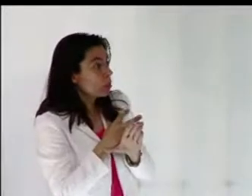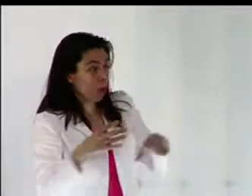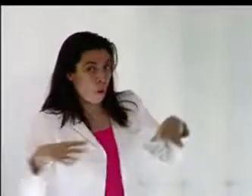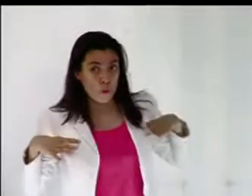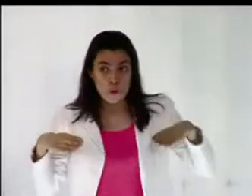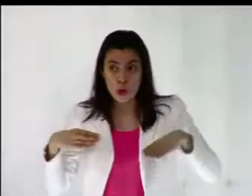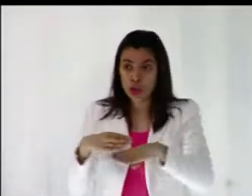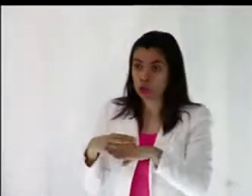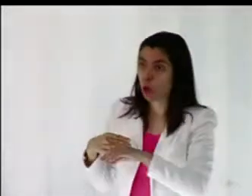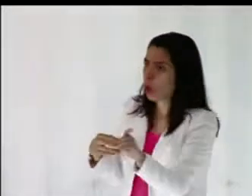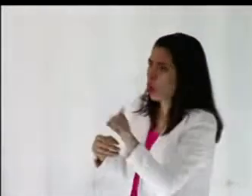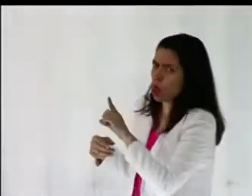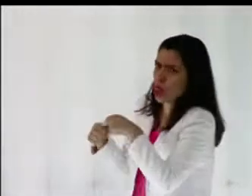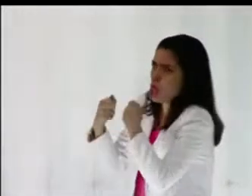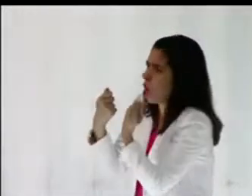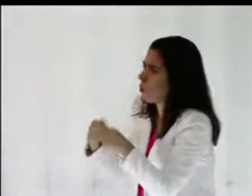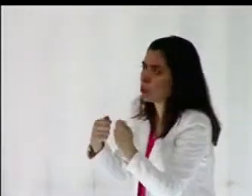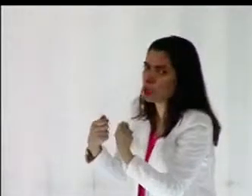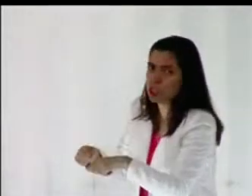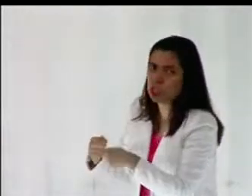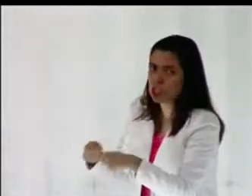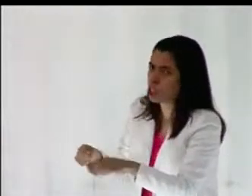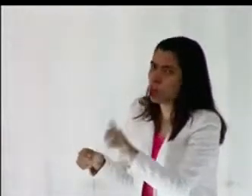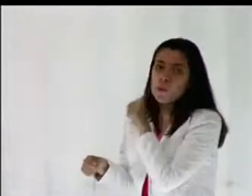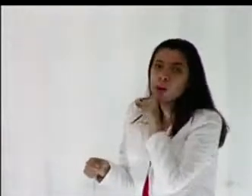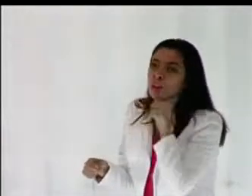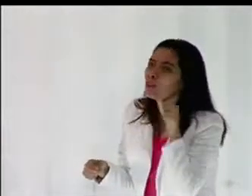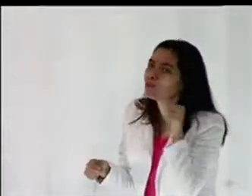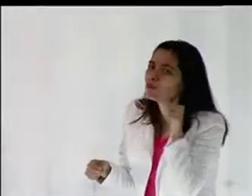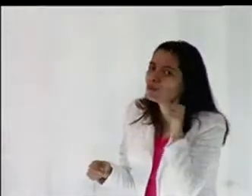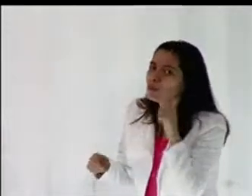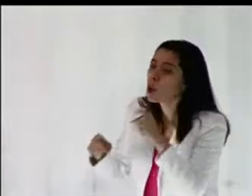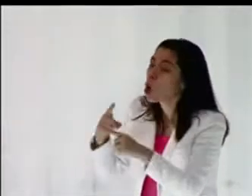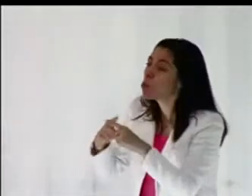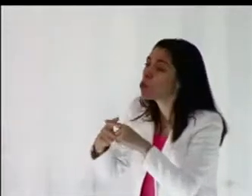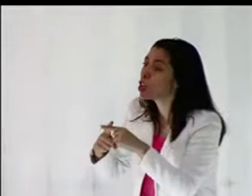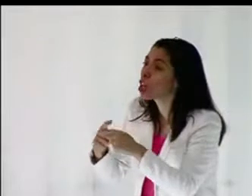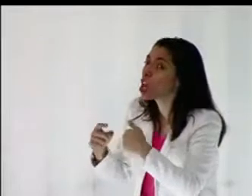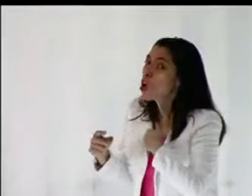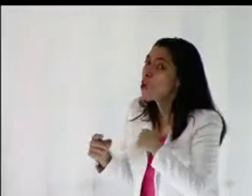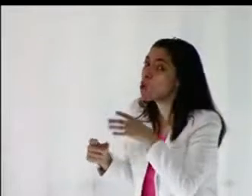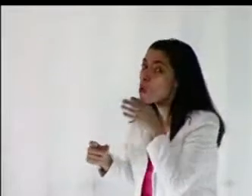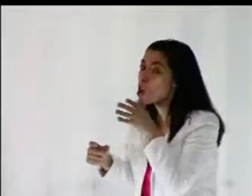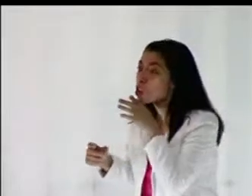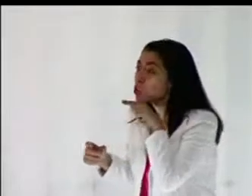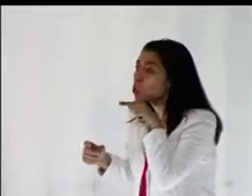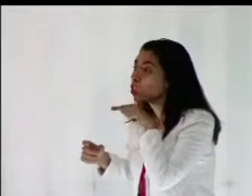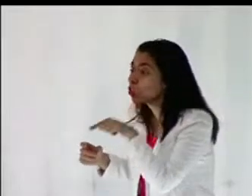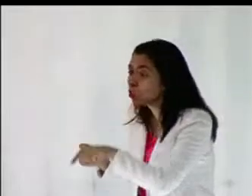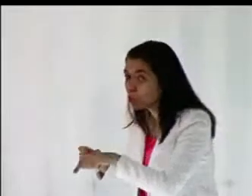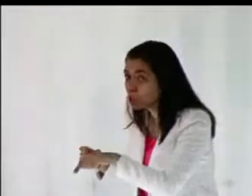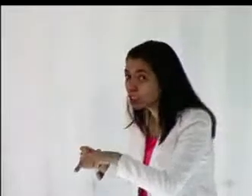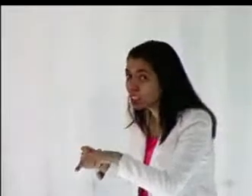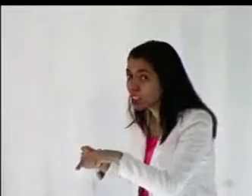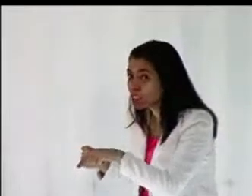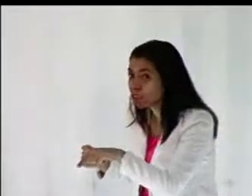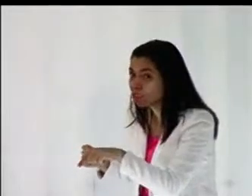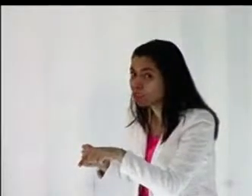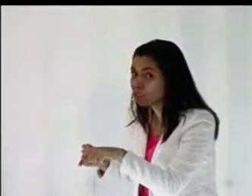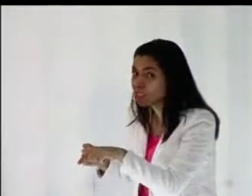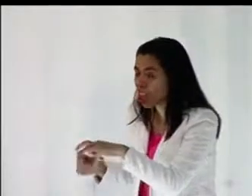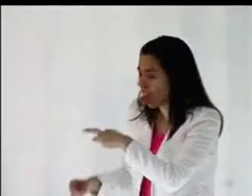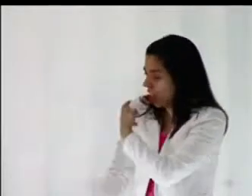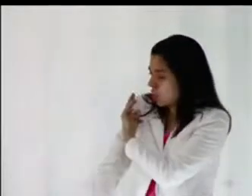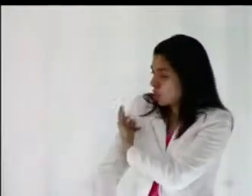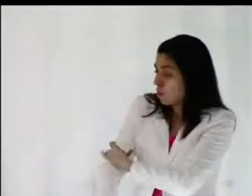sobre o rapaz e nada lhe faças, porque agora sei que temes a Deus, porquanto não me